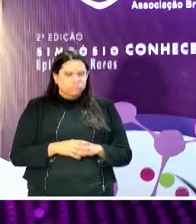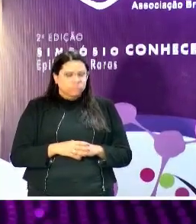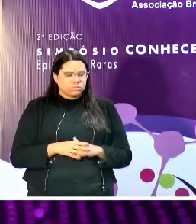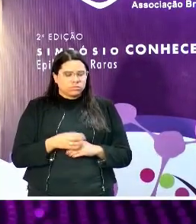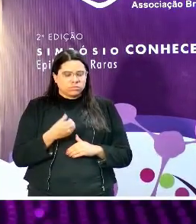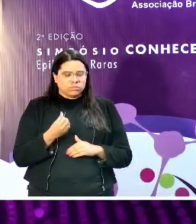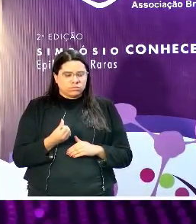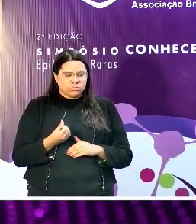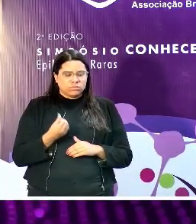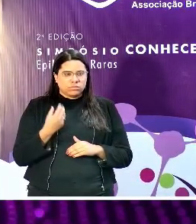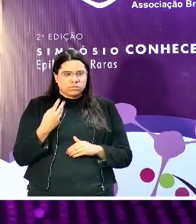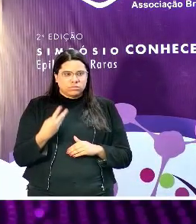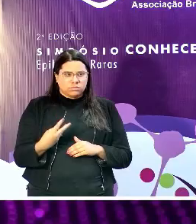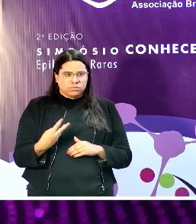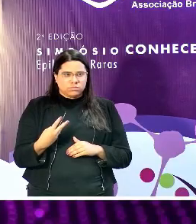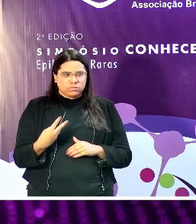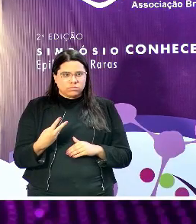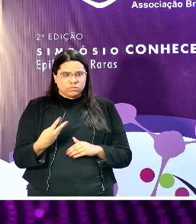Meia 3.